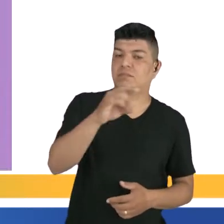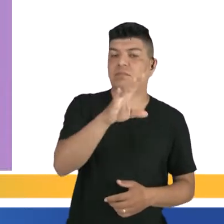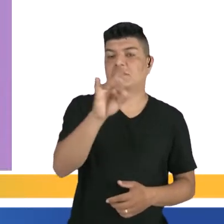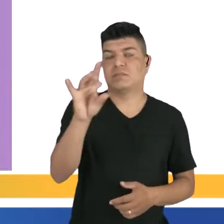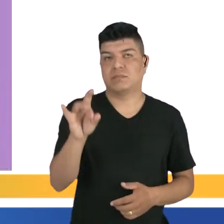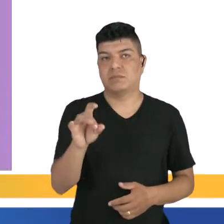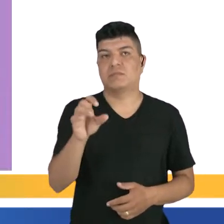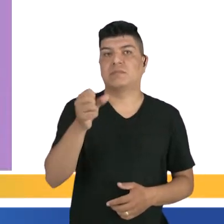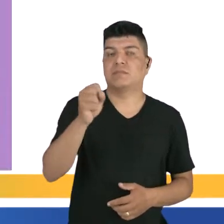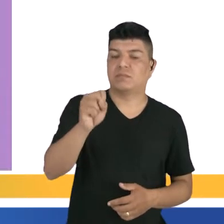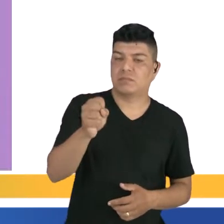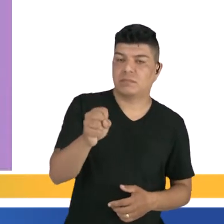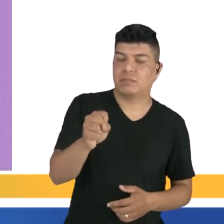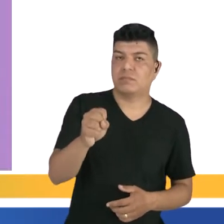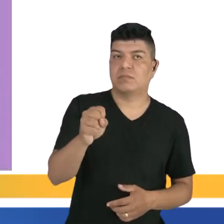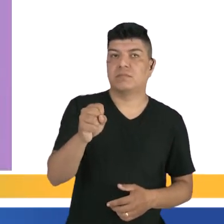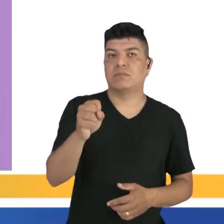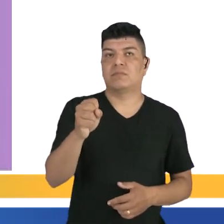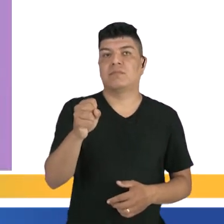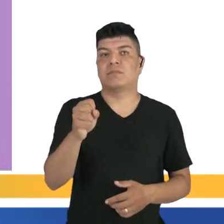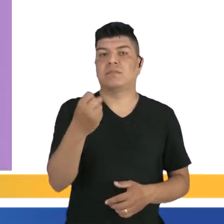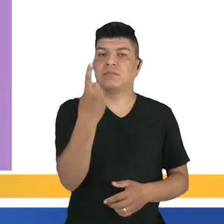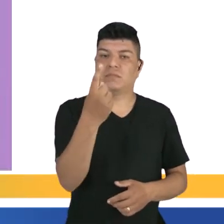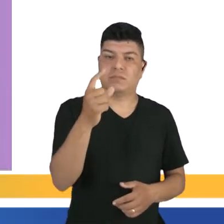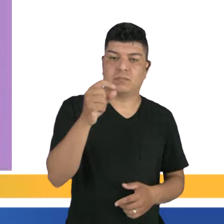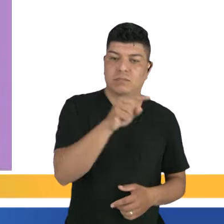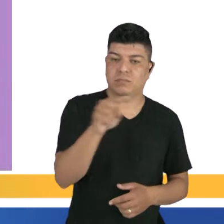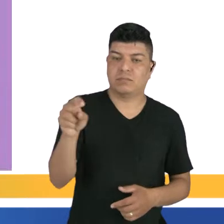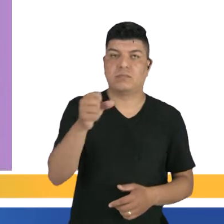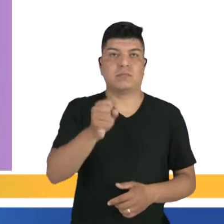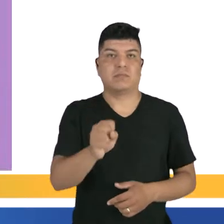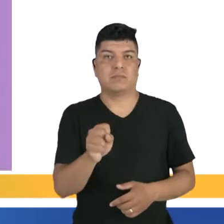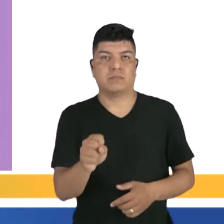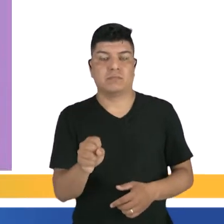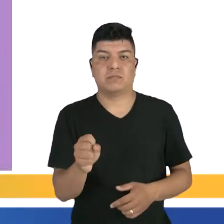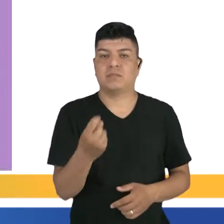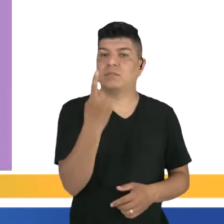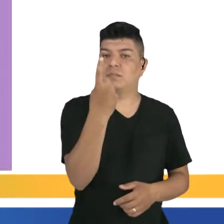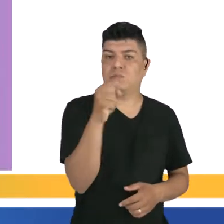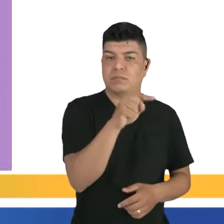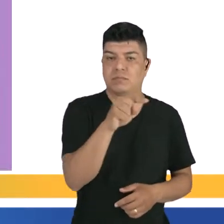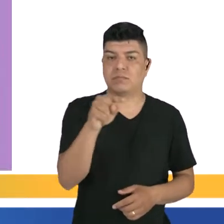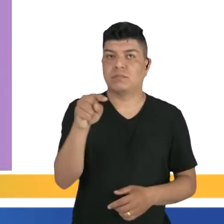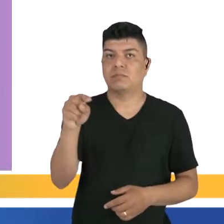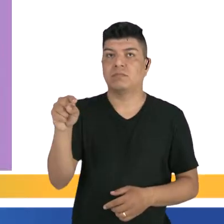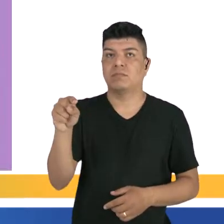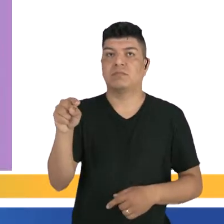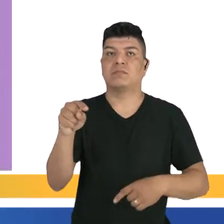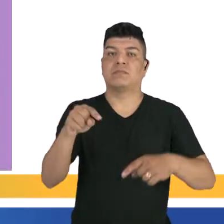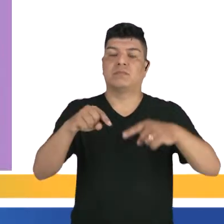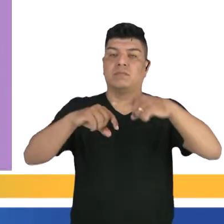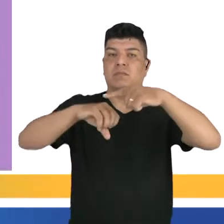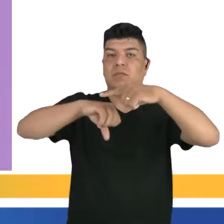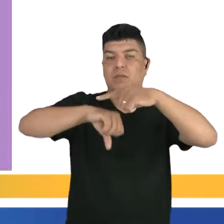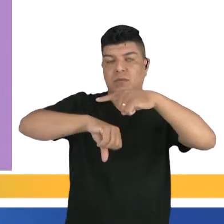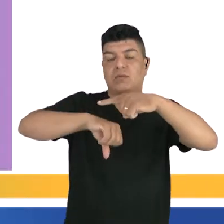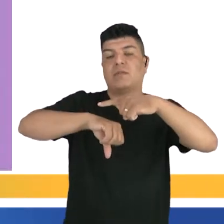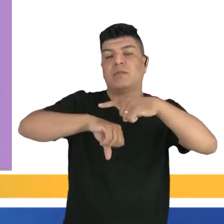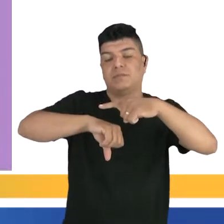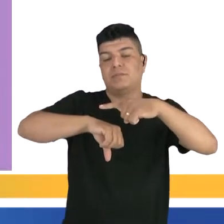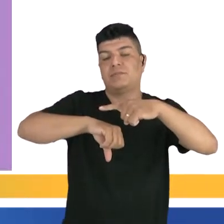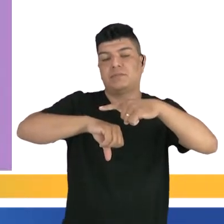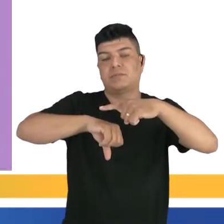uma 1/7. Se eu dividir em 8 partes, cada parte representa 1/8. Se eu divido a pizza em